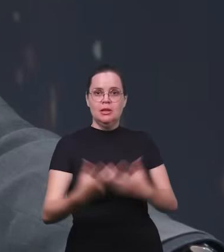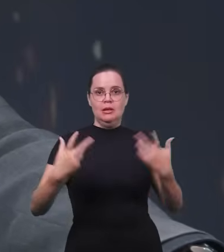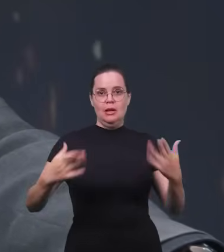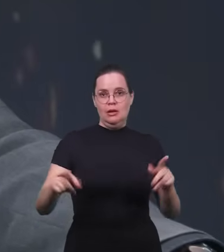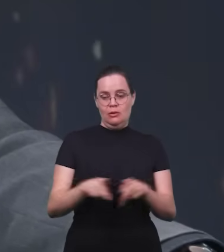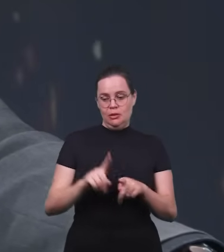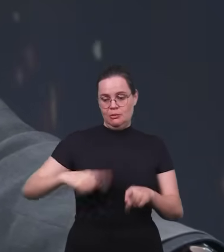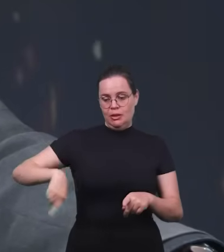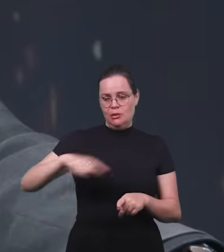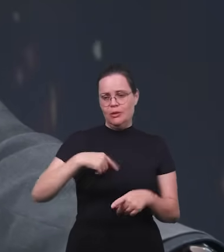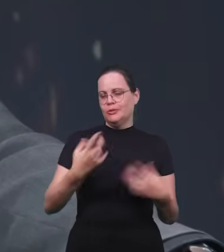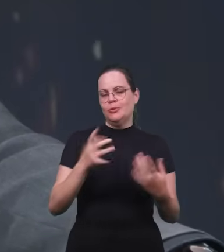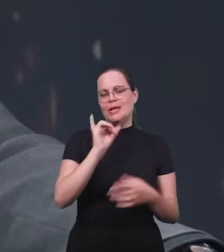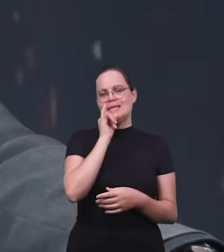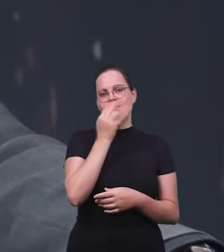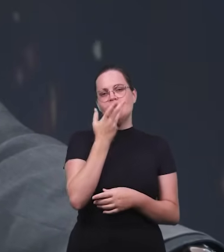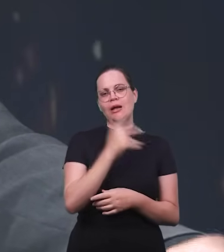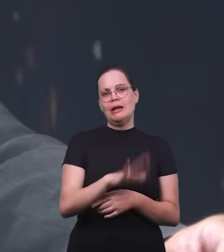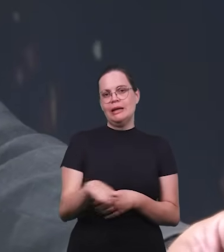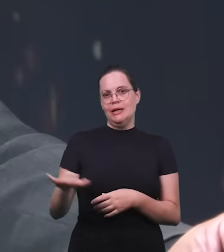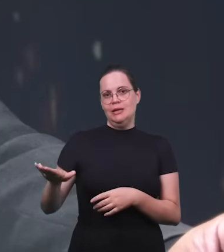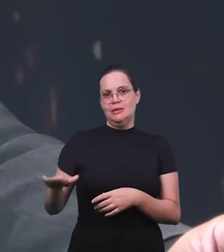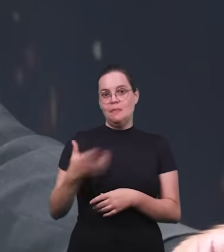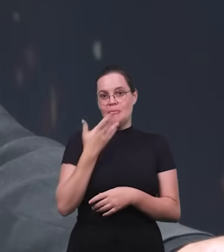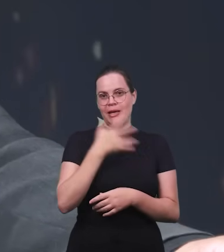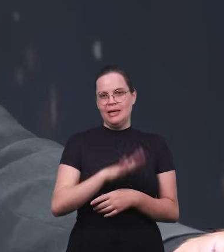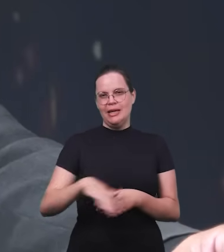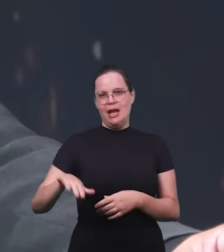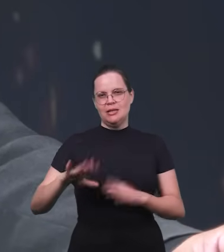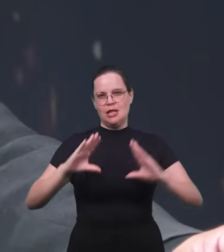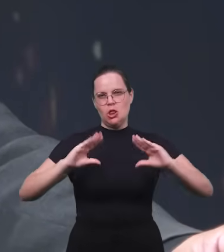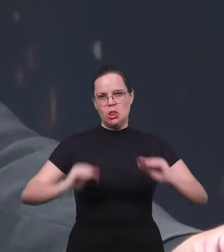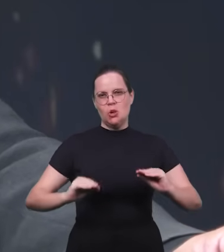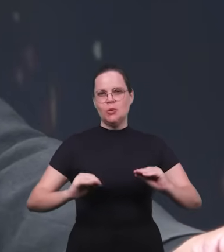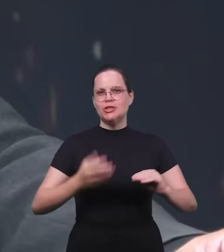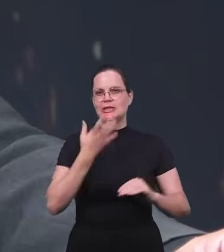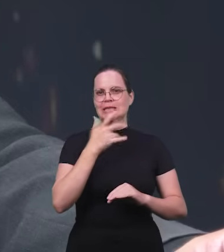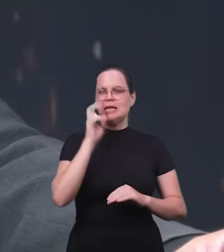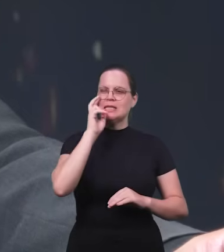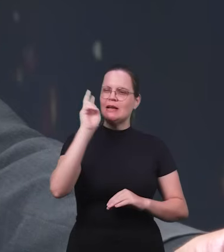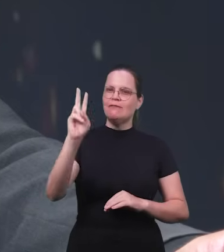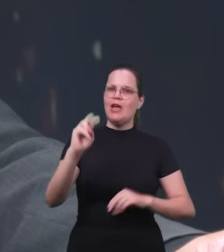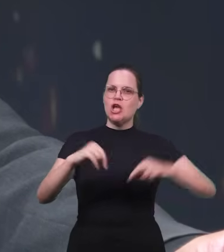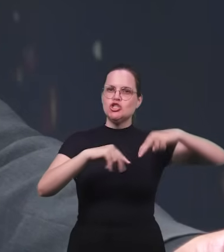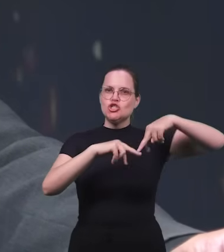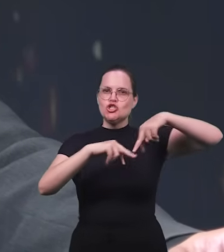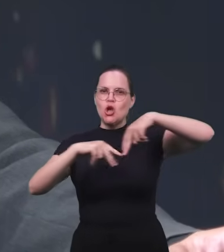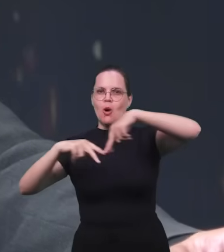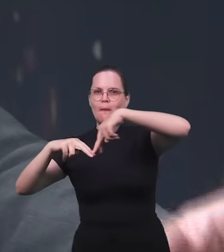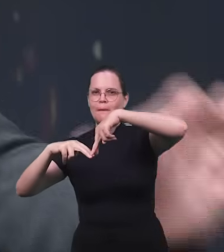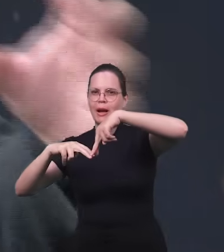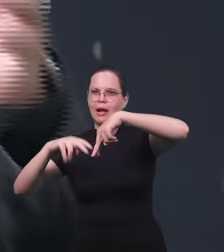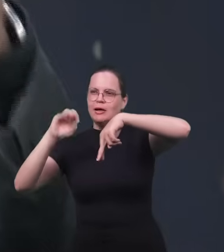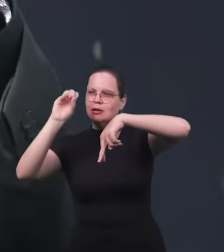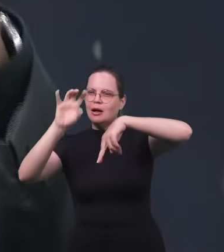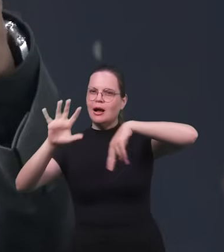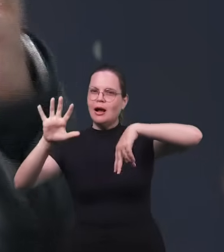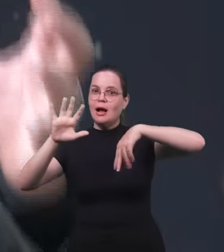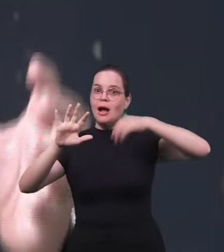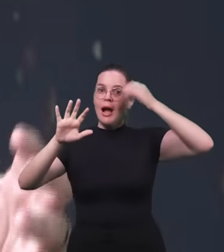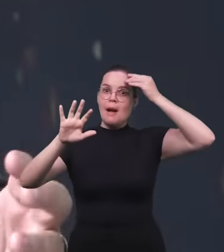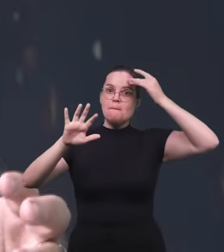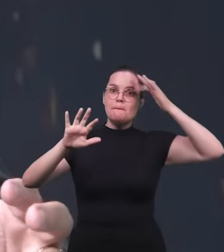nas crianças, principalmente à noite, né? Às vezes ela vê uma sombra, tá ali, e a mente dela